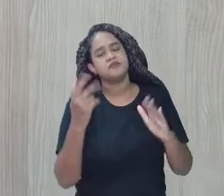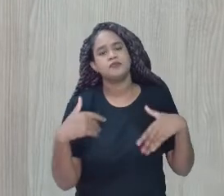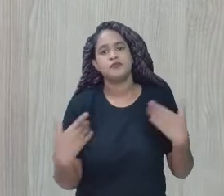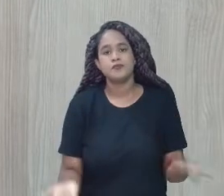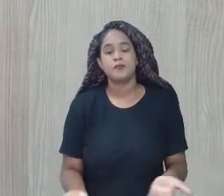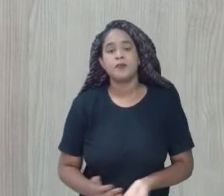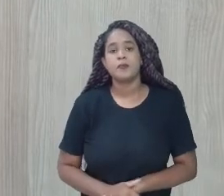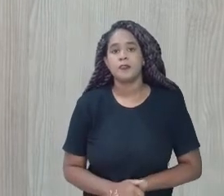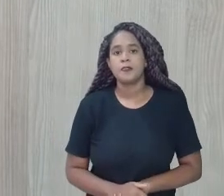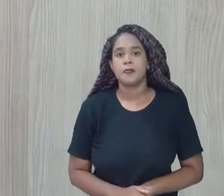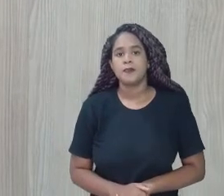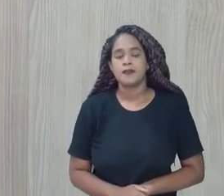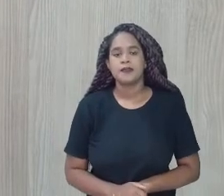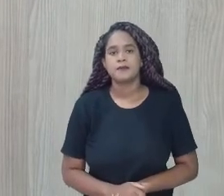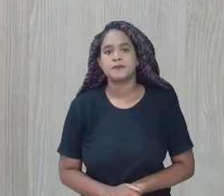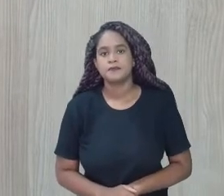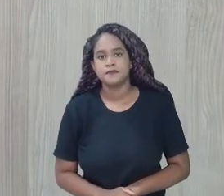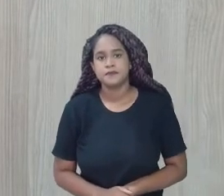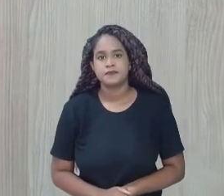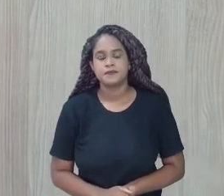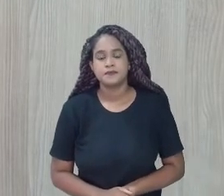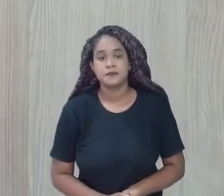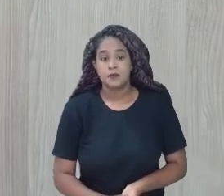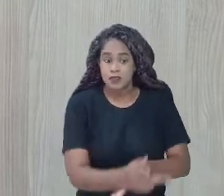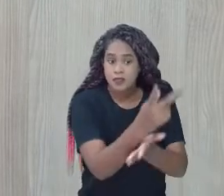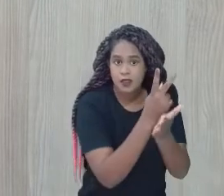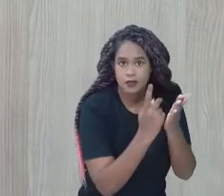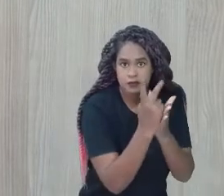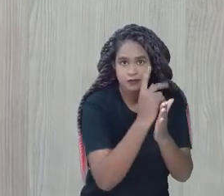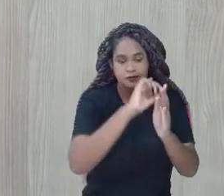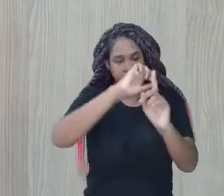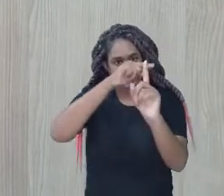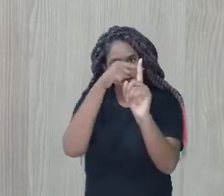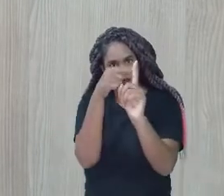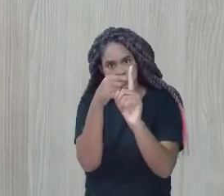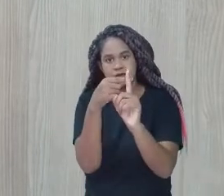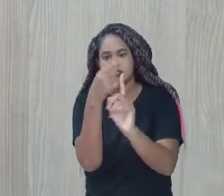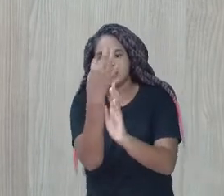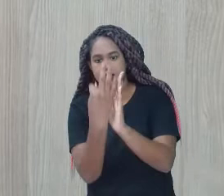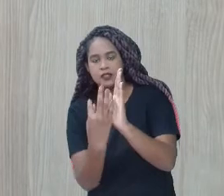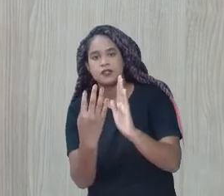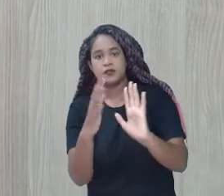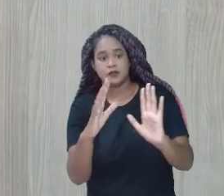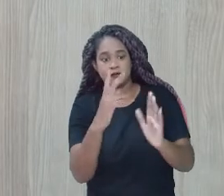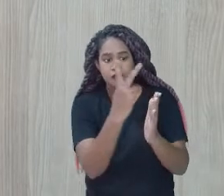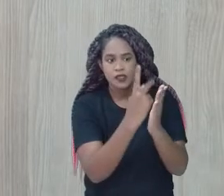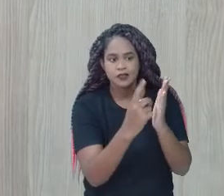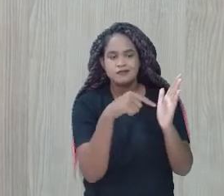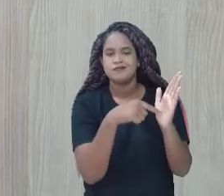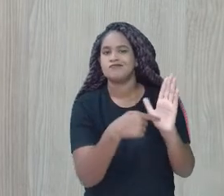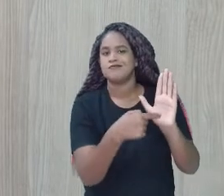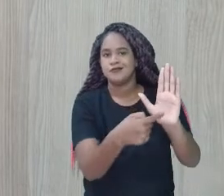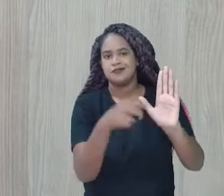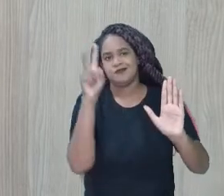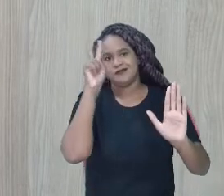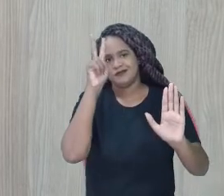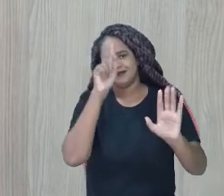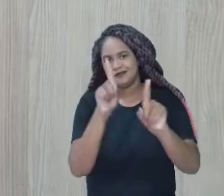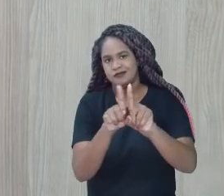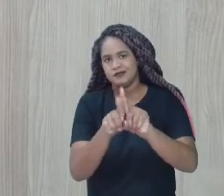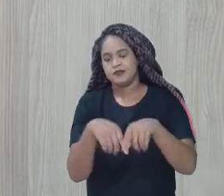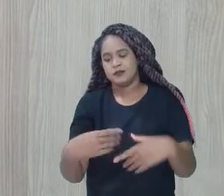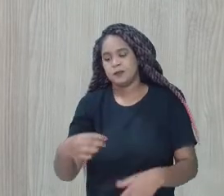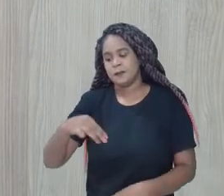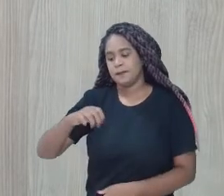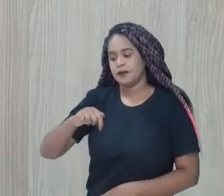Então, mesmo assim, a junção dos desenhos também contam uma história. Tá certo? Então, tanto o mangá quanto a história